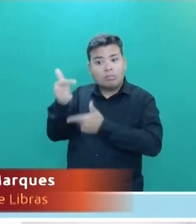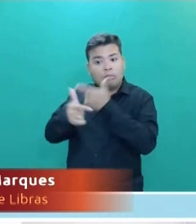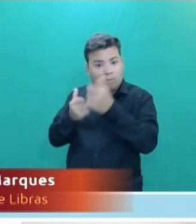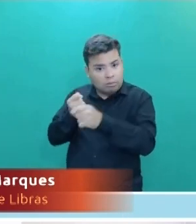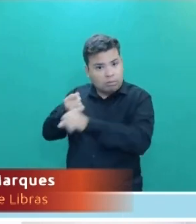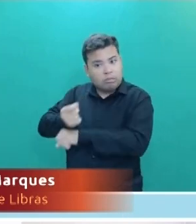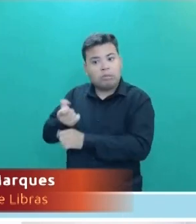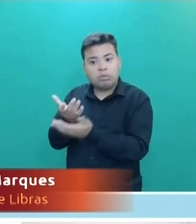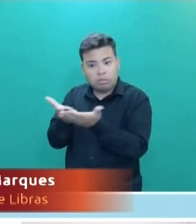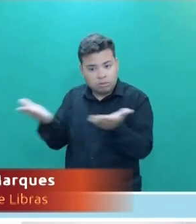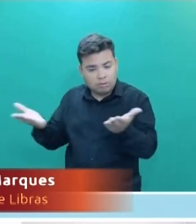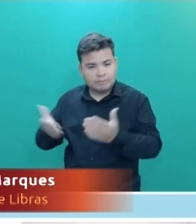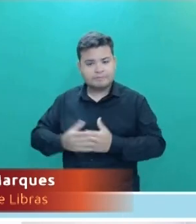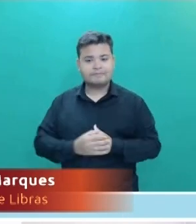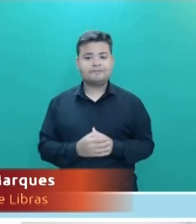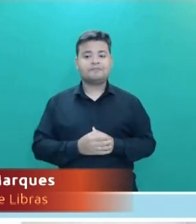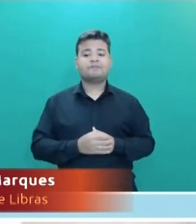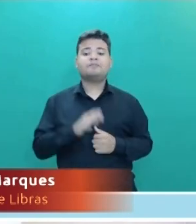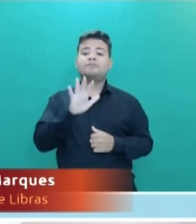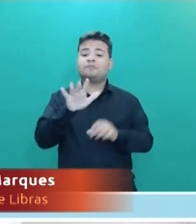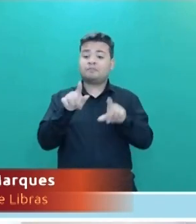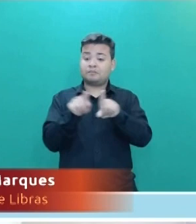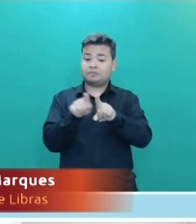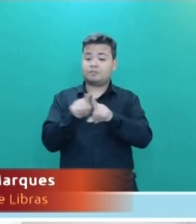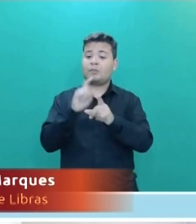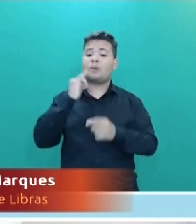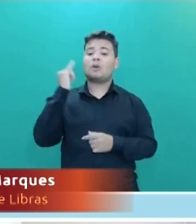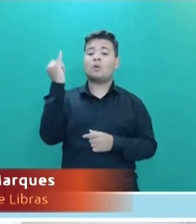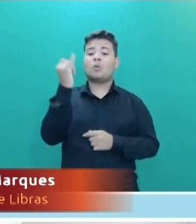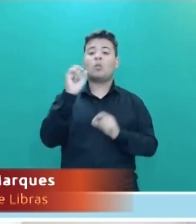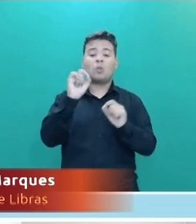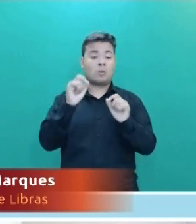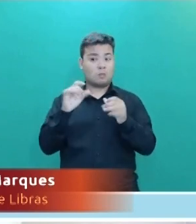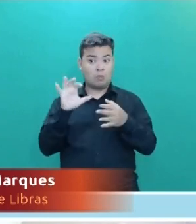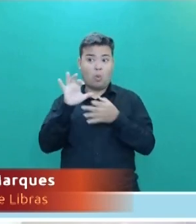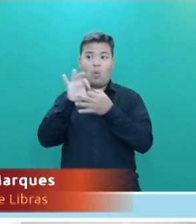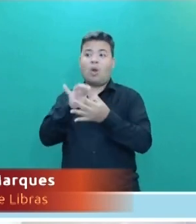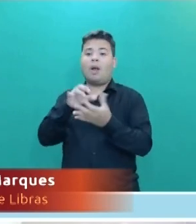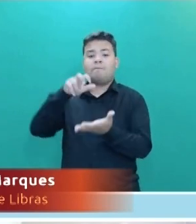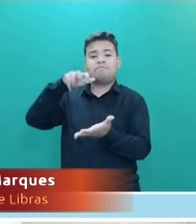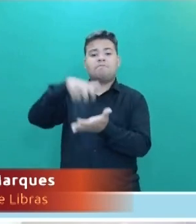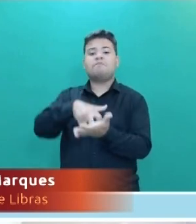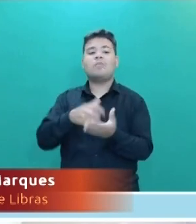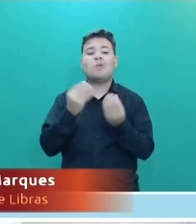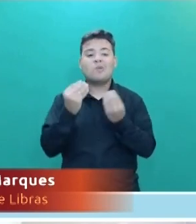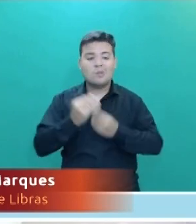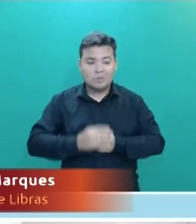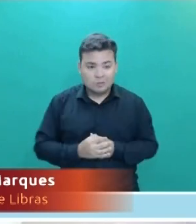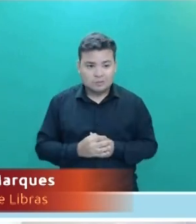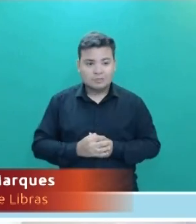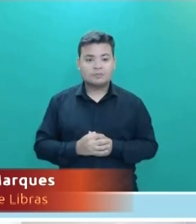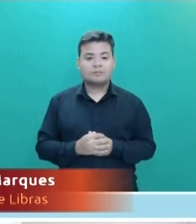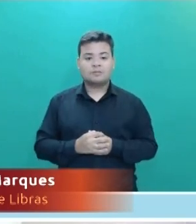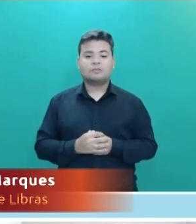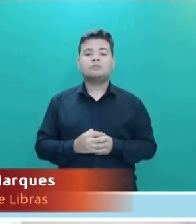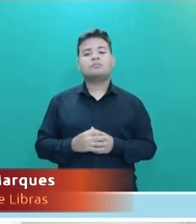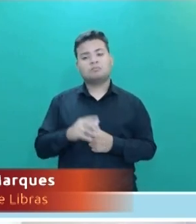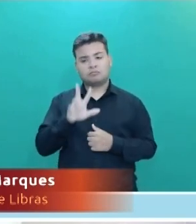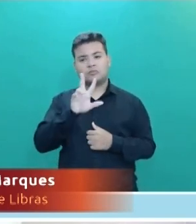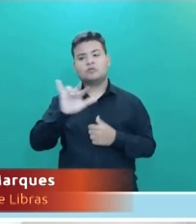acho importante que tem uma conexão também com a questão da punibilidade, né? Provavelmente a